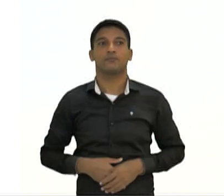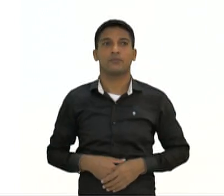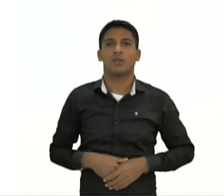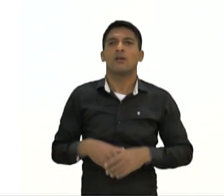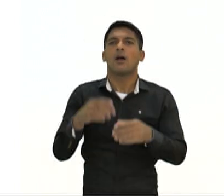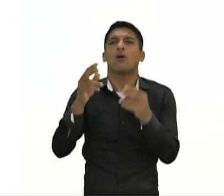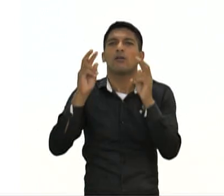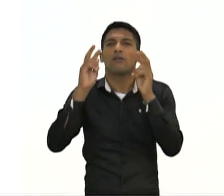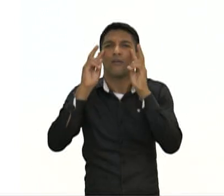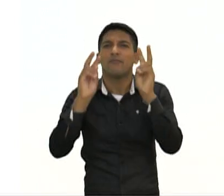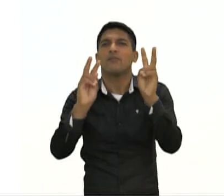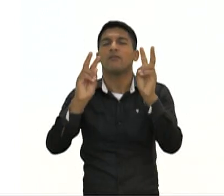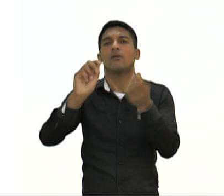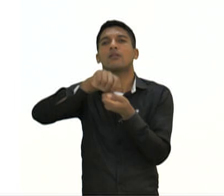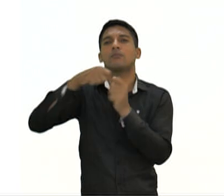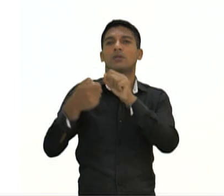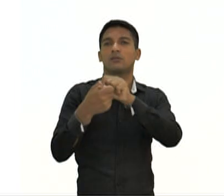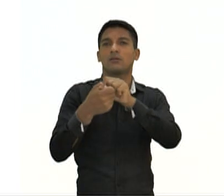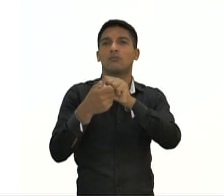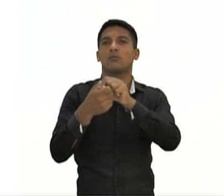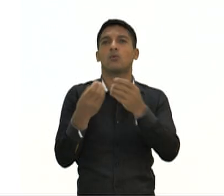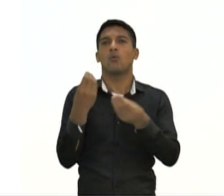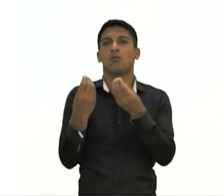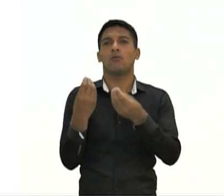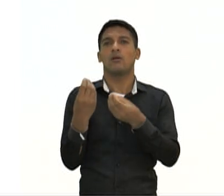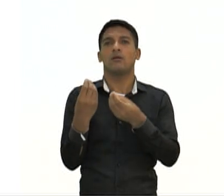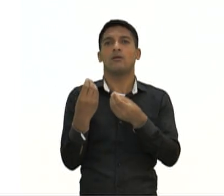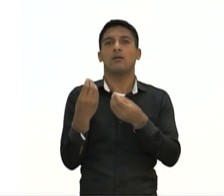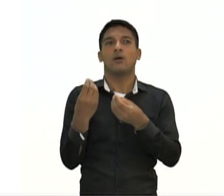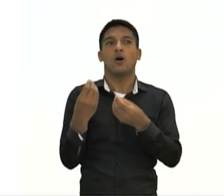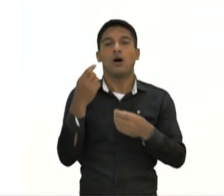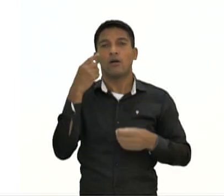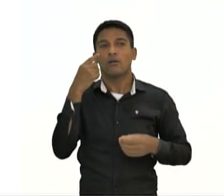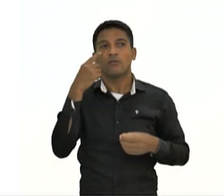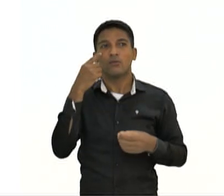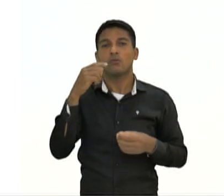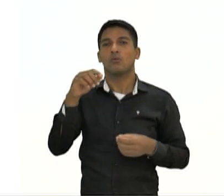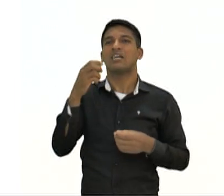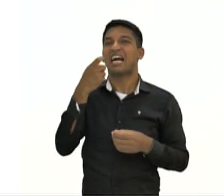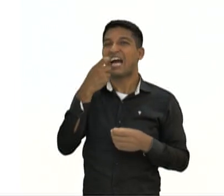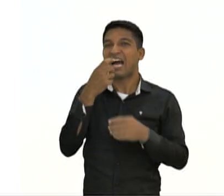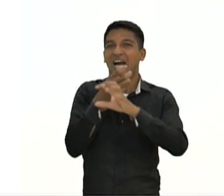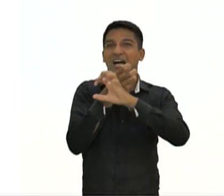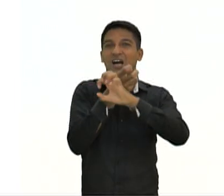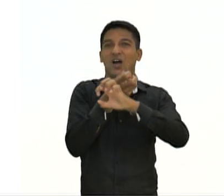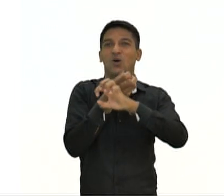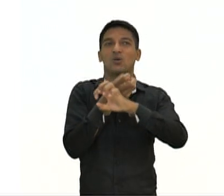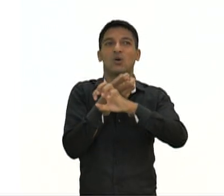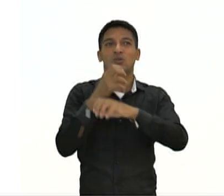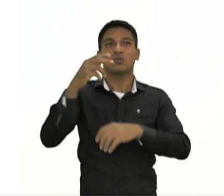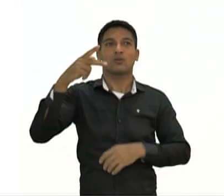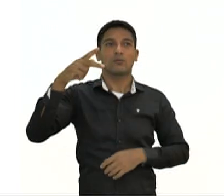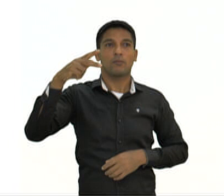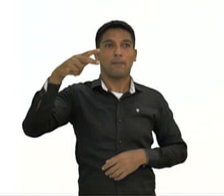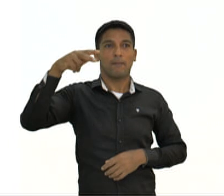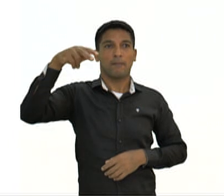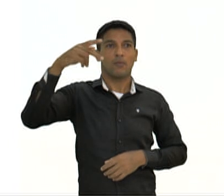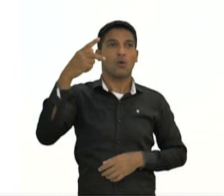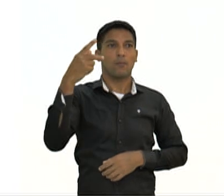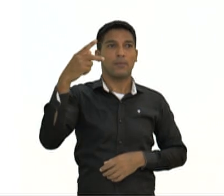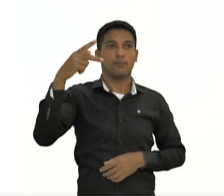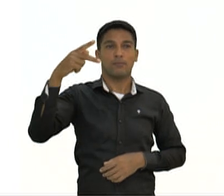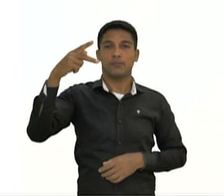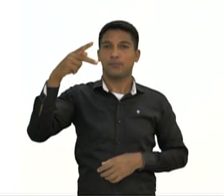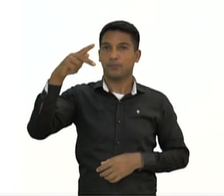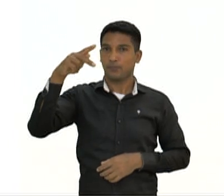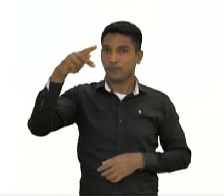voo. A primeira delas é a presença de ossos pneumáticos. Aqui eu estou mostrando para vocês um osso humano, a